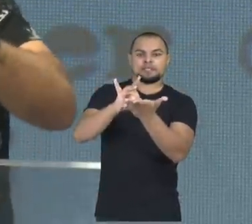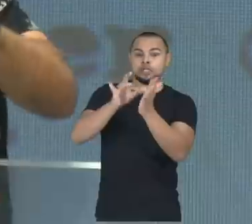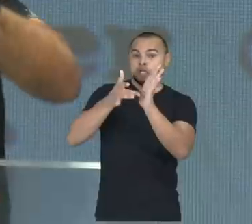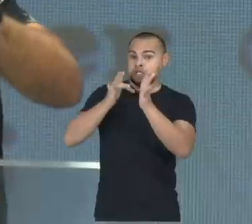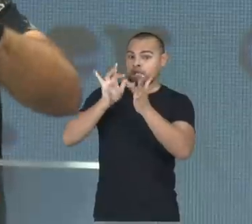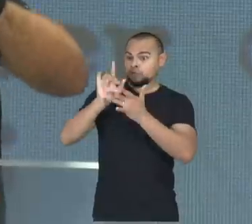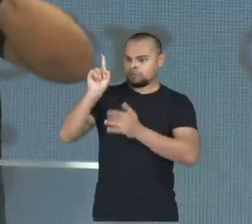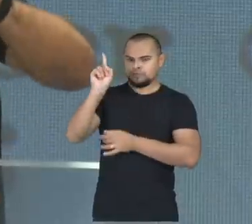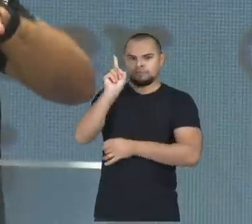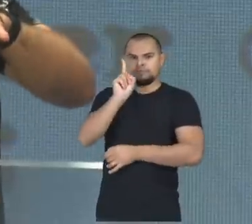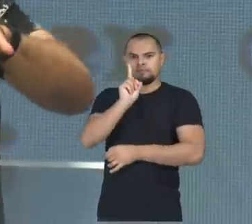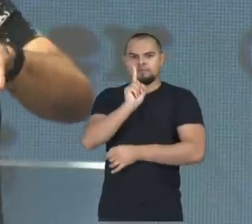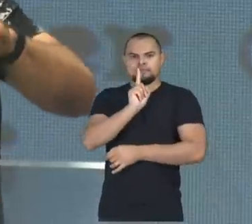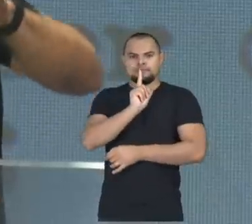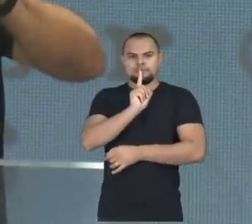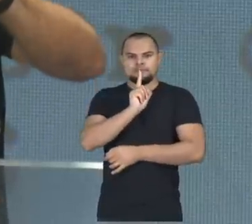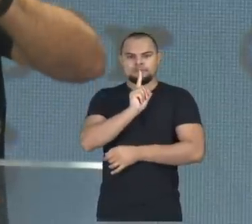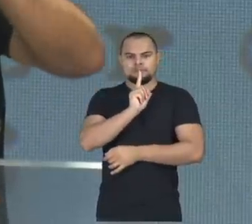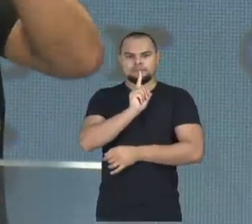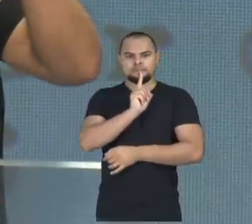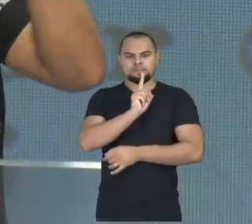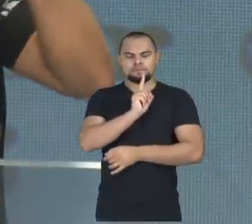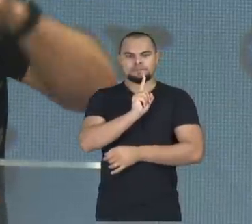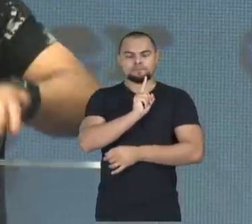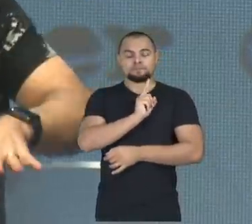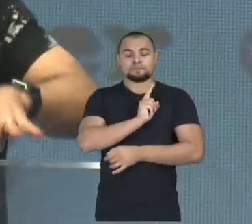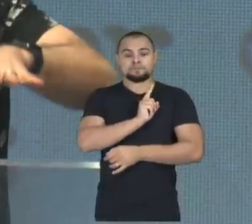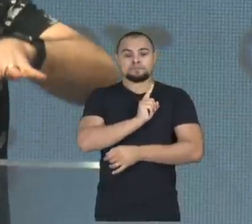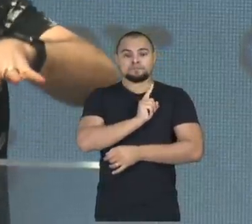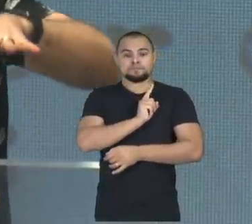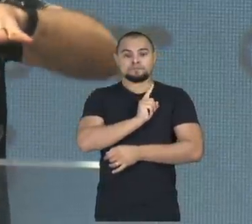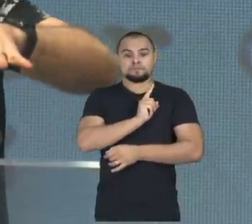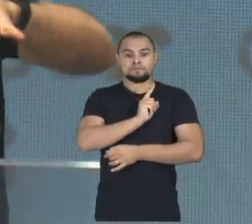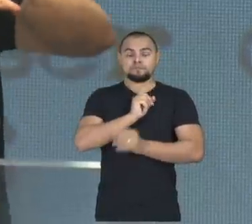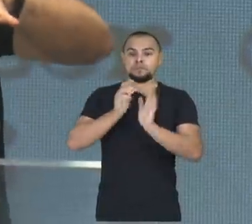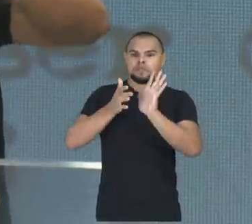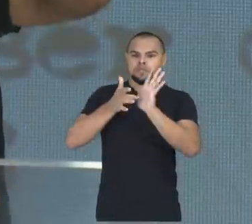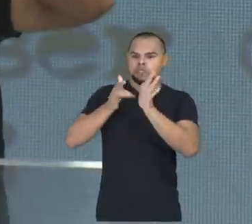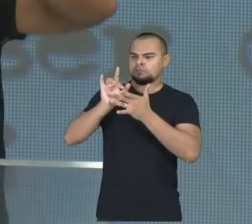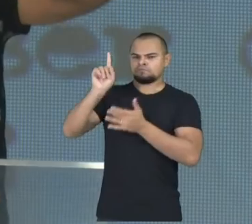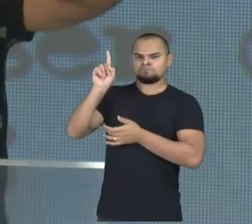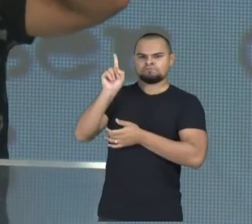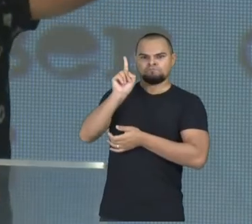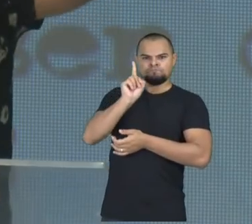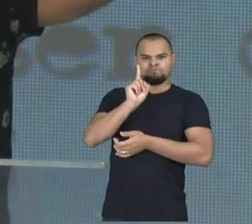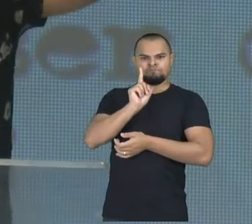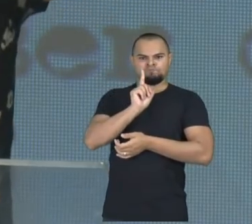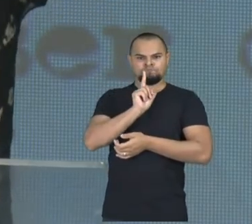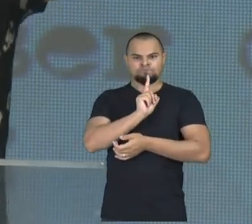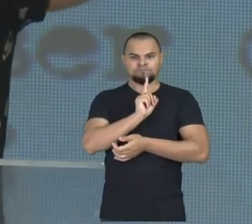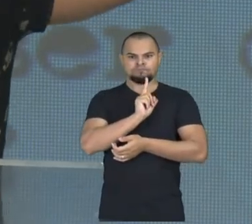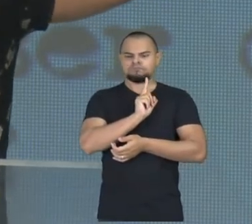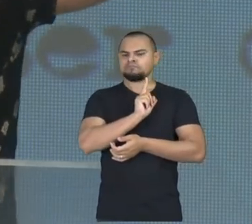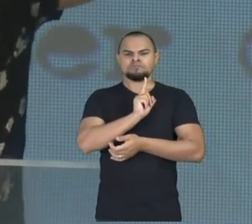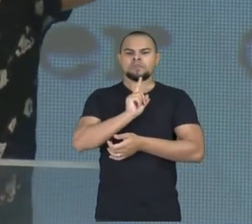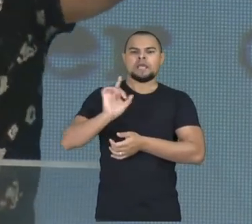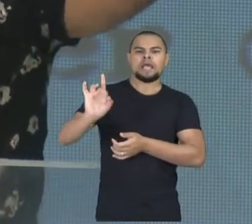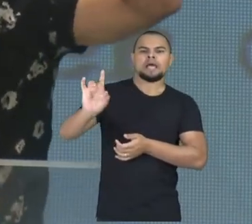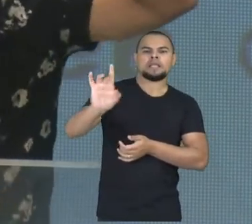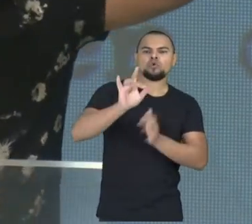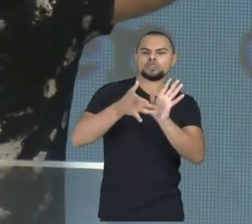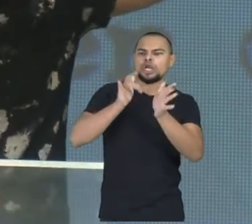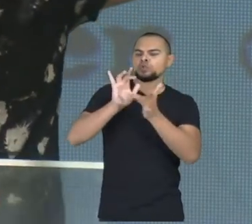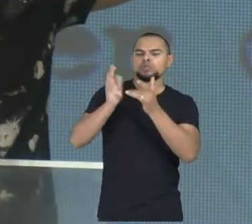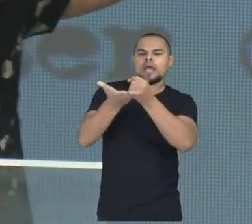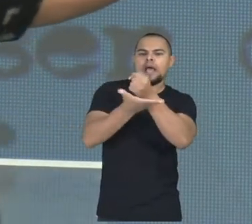está, aliás, sobre ele Jesus está edificando essa igreja. Igreja é gente, são